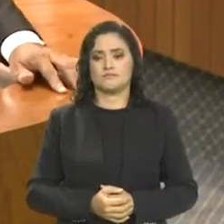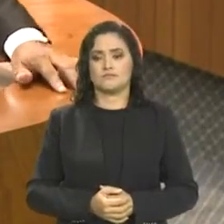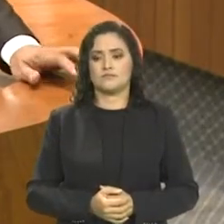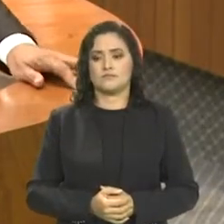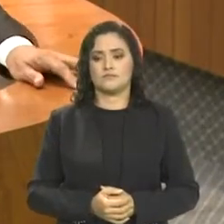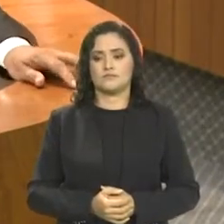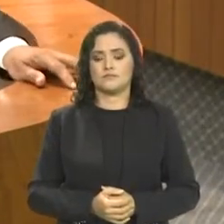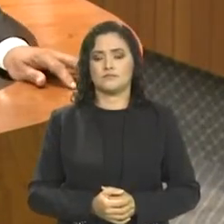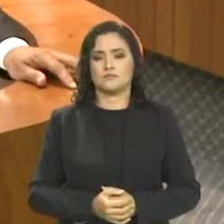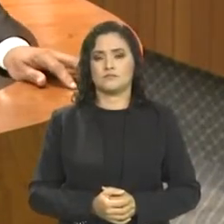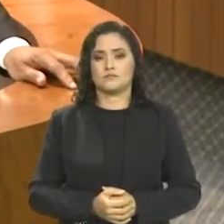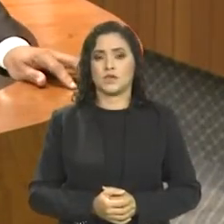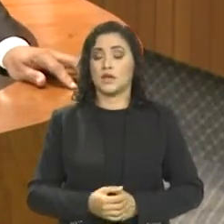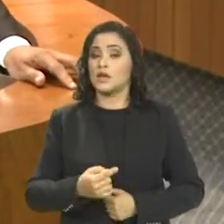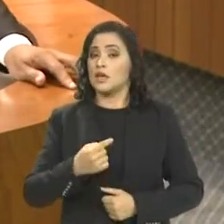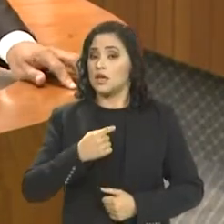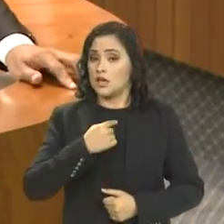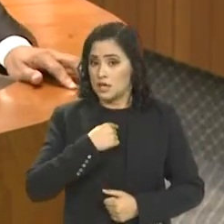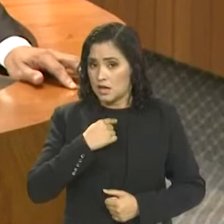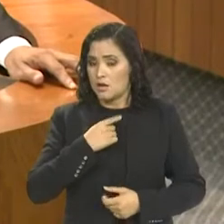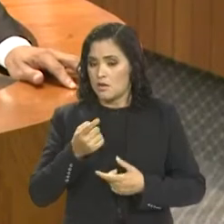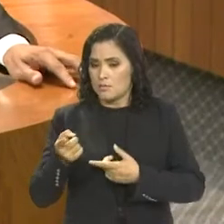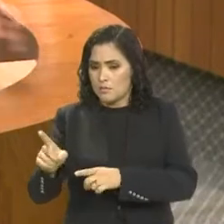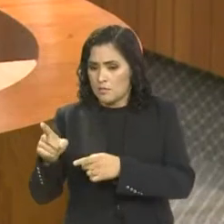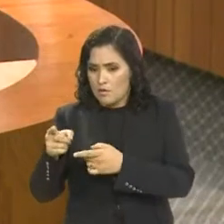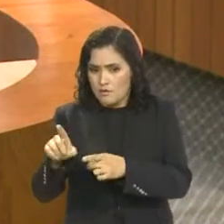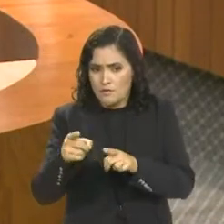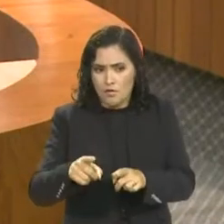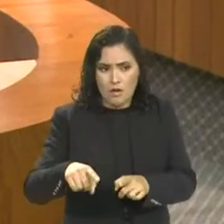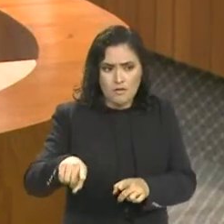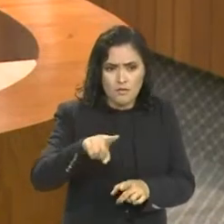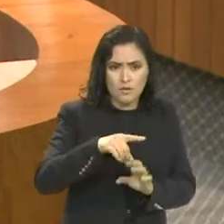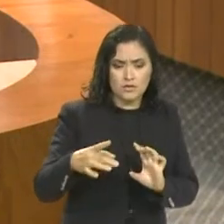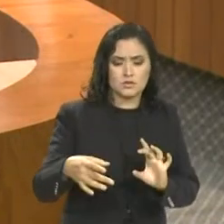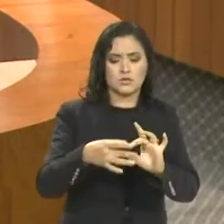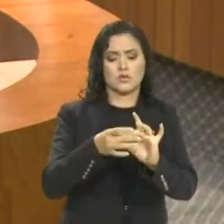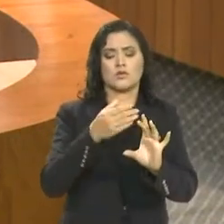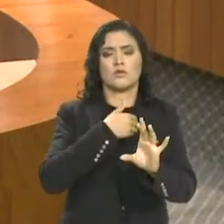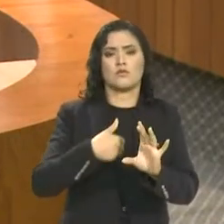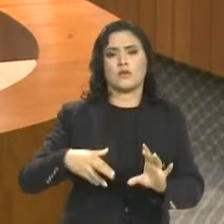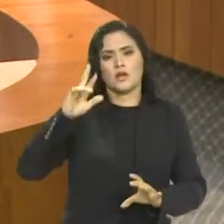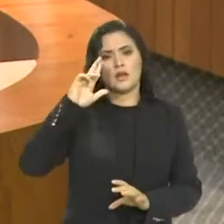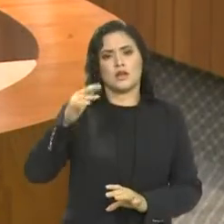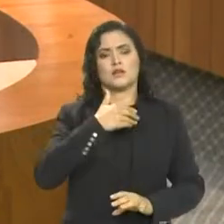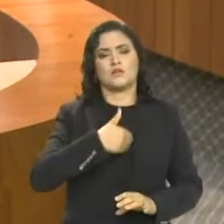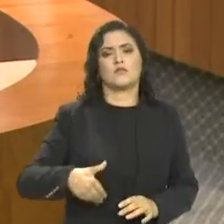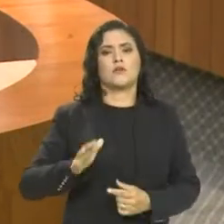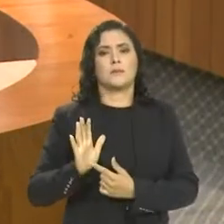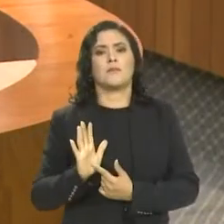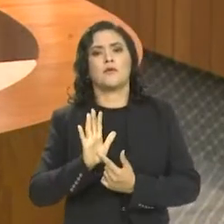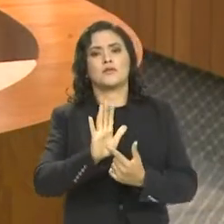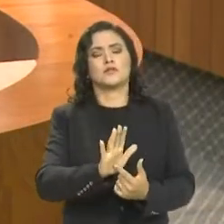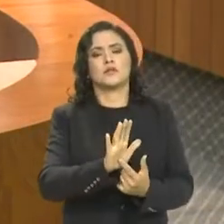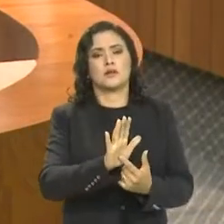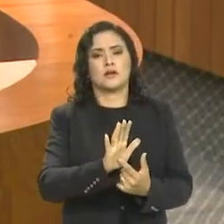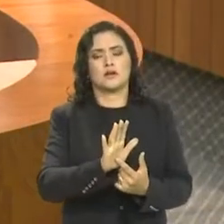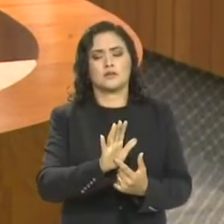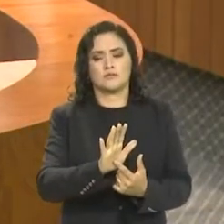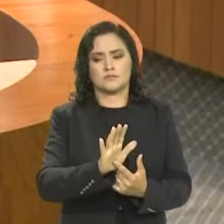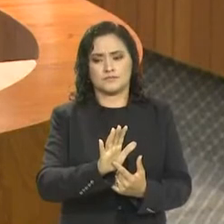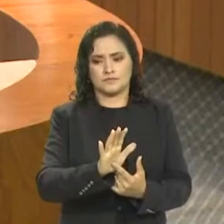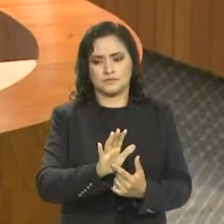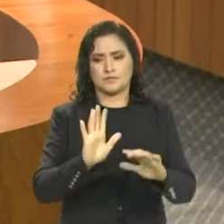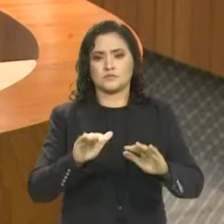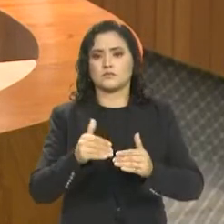eu desafio a base do governo, desafio o líder do governo, mostrar quais realizações de concurso público no Estado do Maranhão, quais